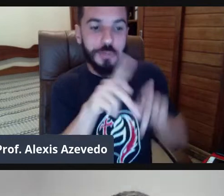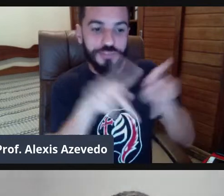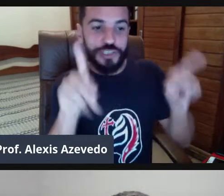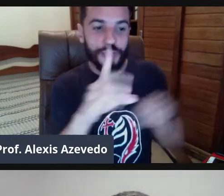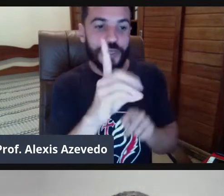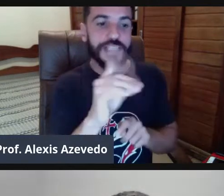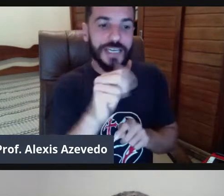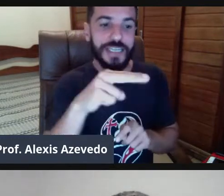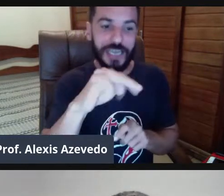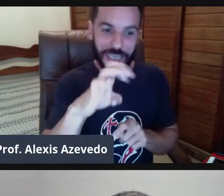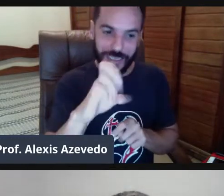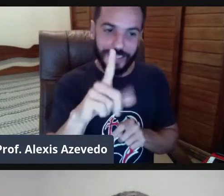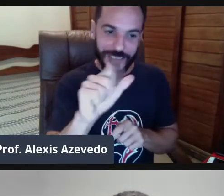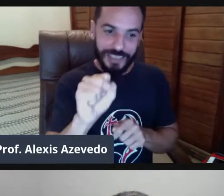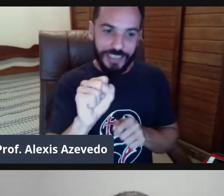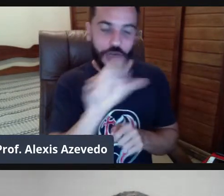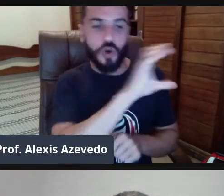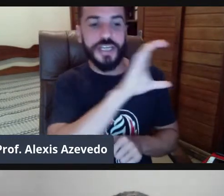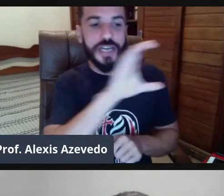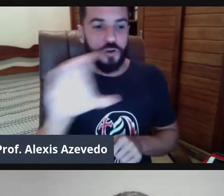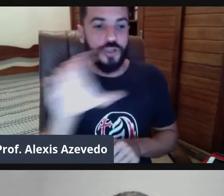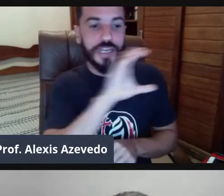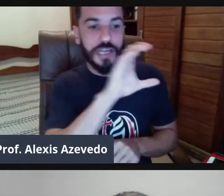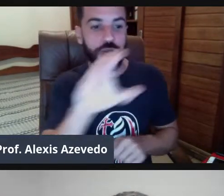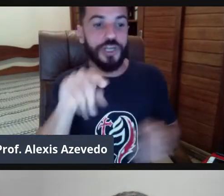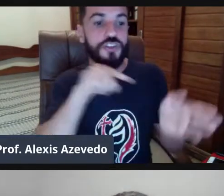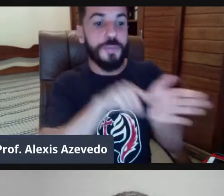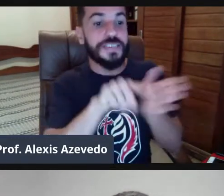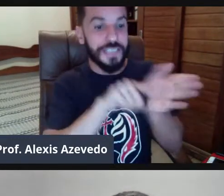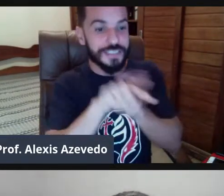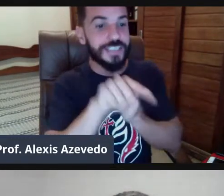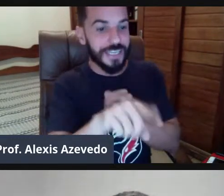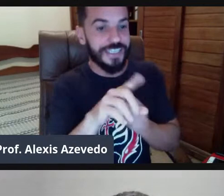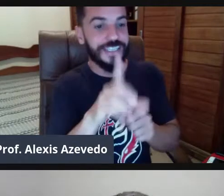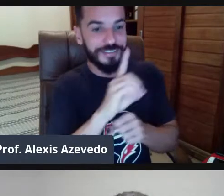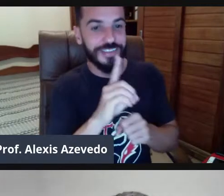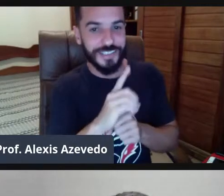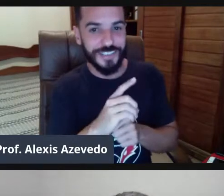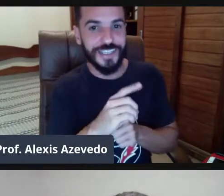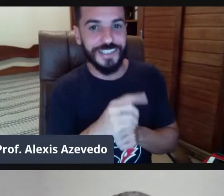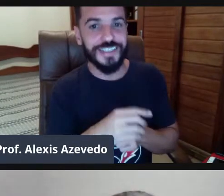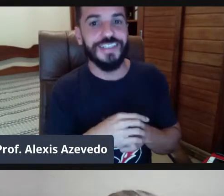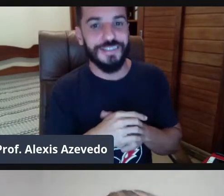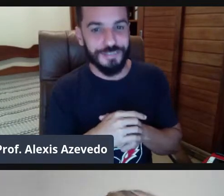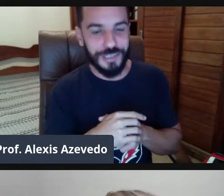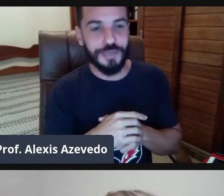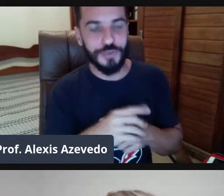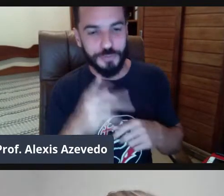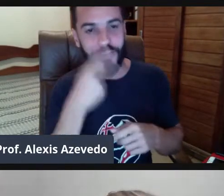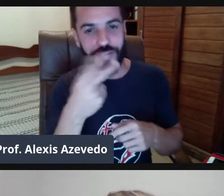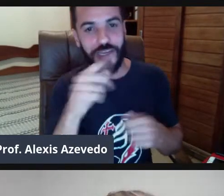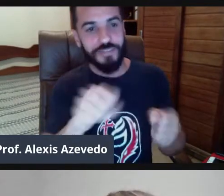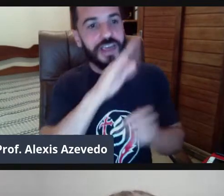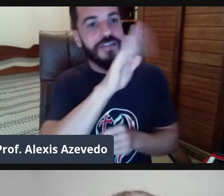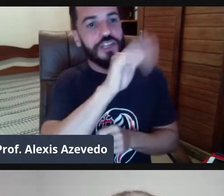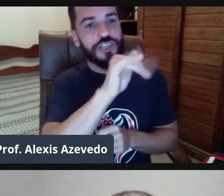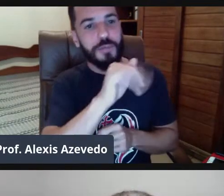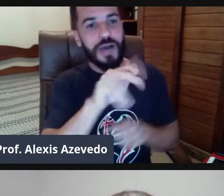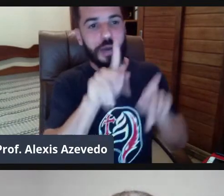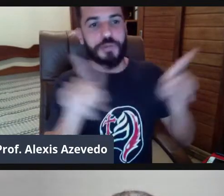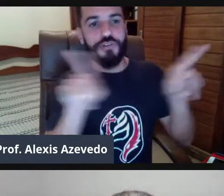a professora Daniela, coordenadora de pesquisa... Então, vamos fazer o seguinte, vamos chamar a